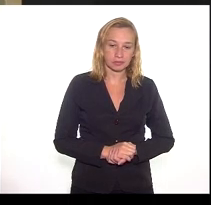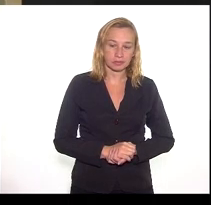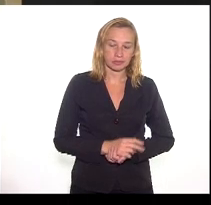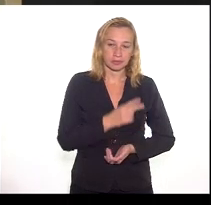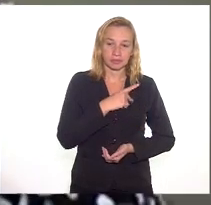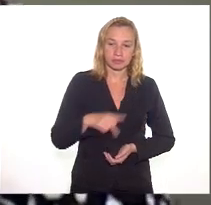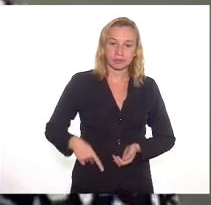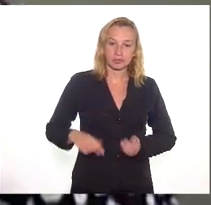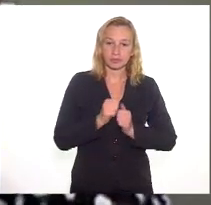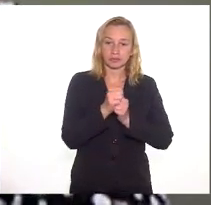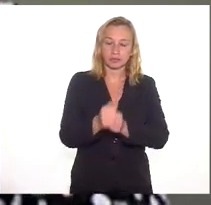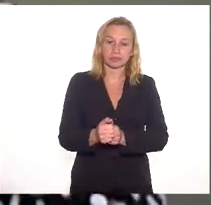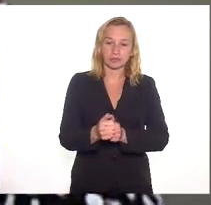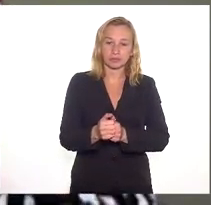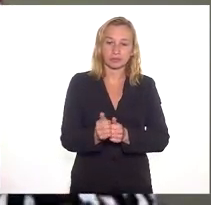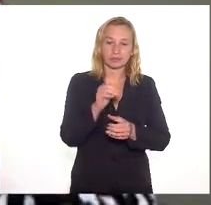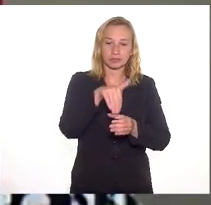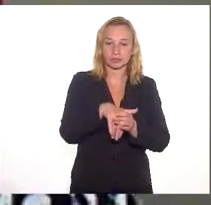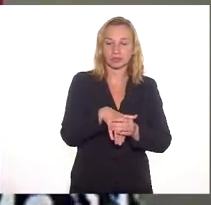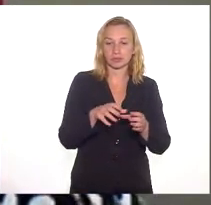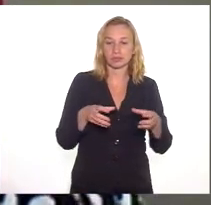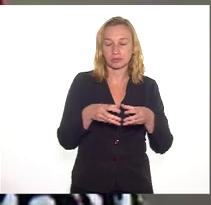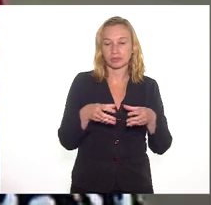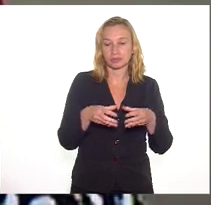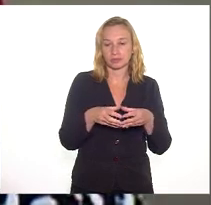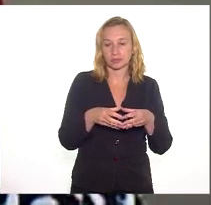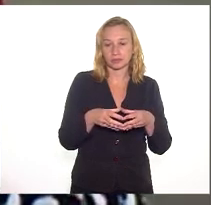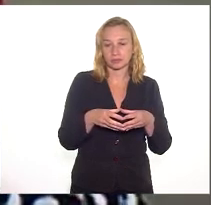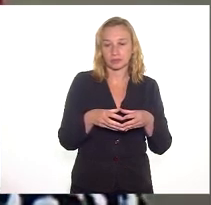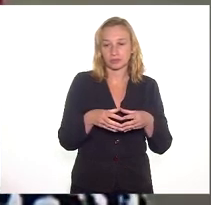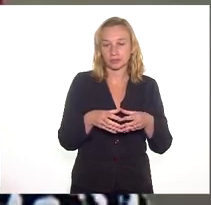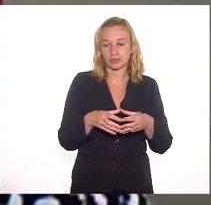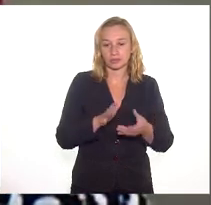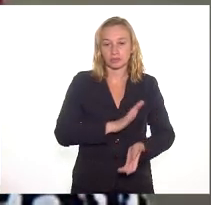Presidente, eu vou acompanhar o voto da Comissão de